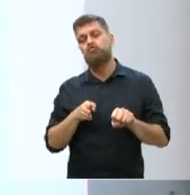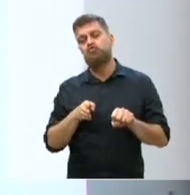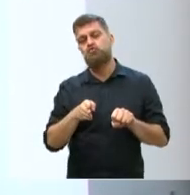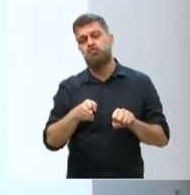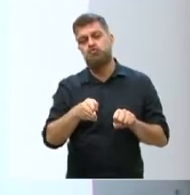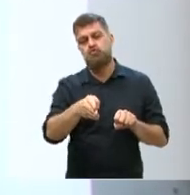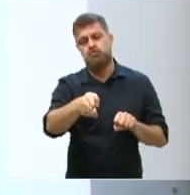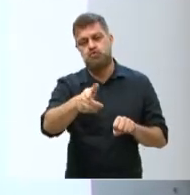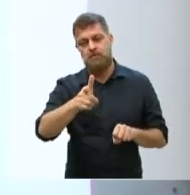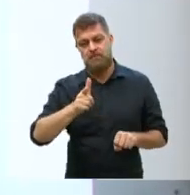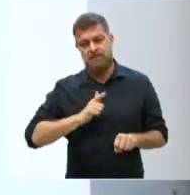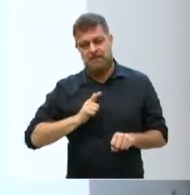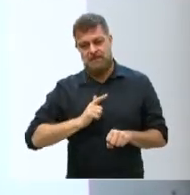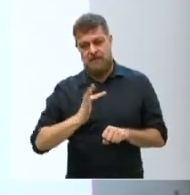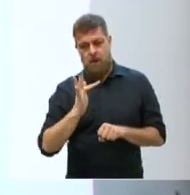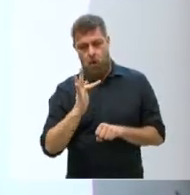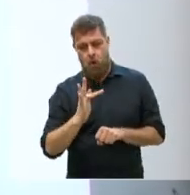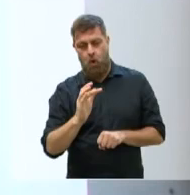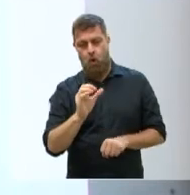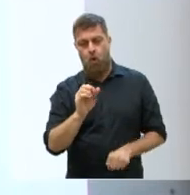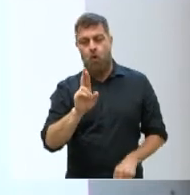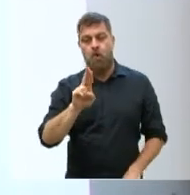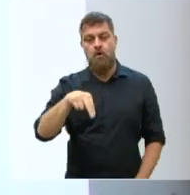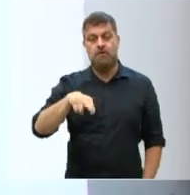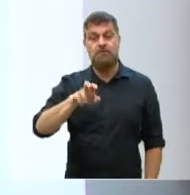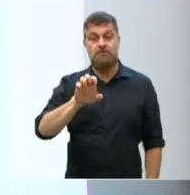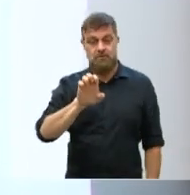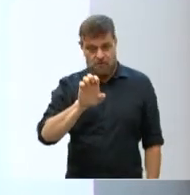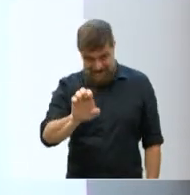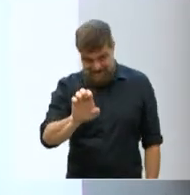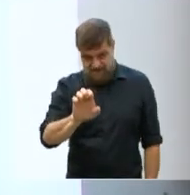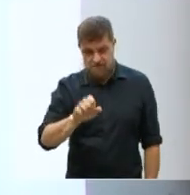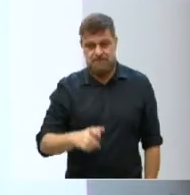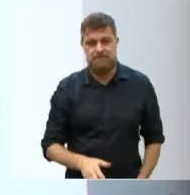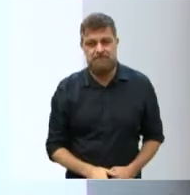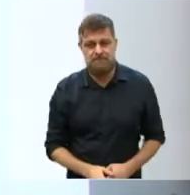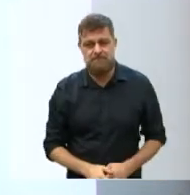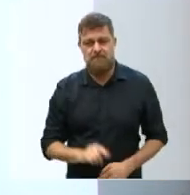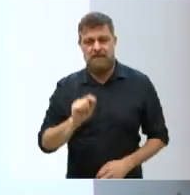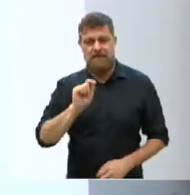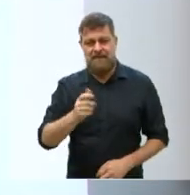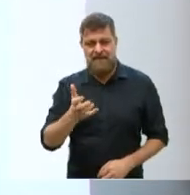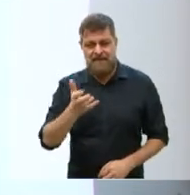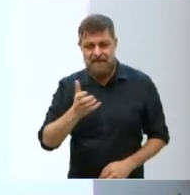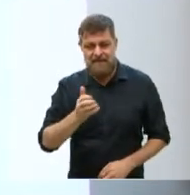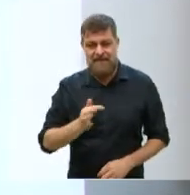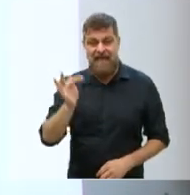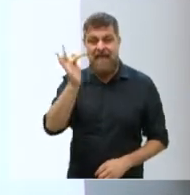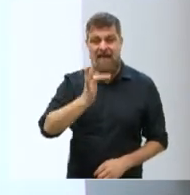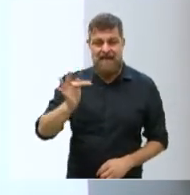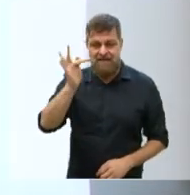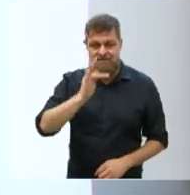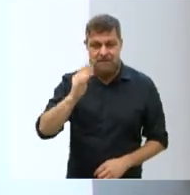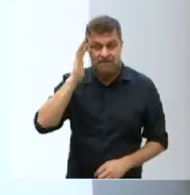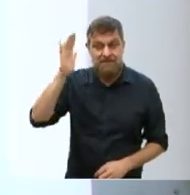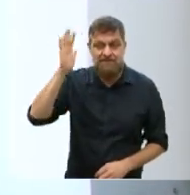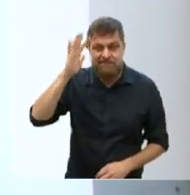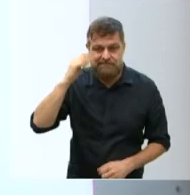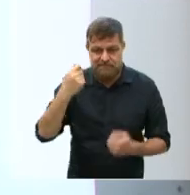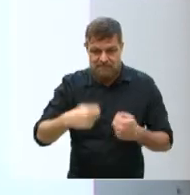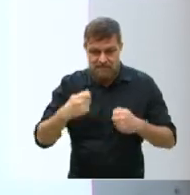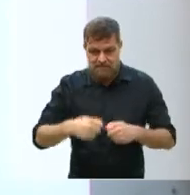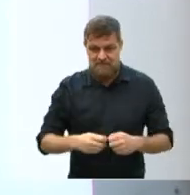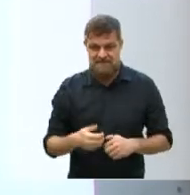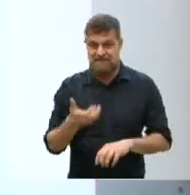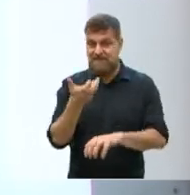um torque sendo gerado ali. Por isso que ela se mantém daquele jeito em equilíbrio. Quem quer entrar na faculdade dos sonhos tem que ficar de olho